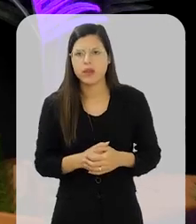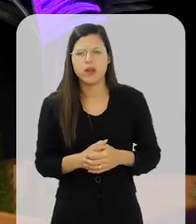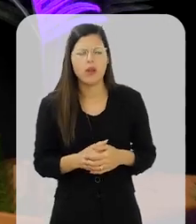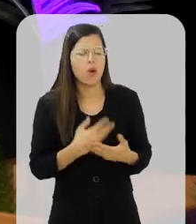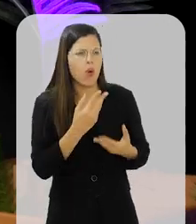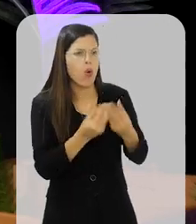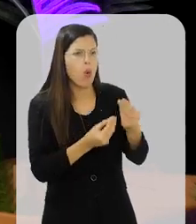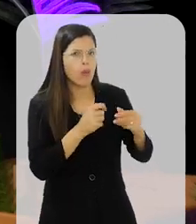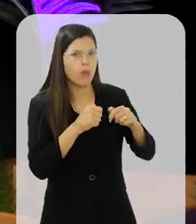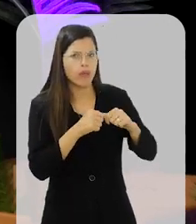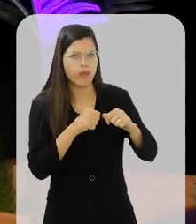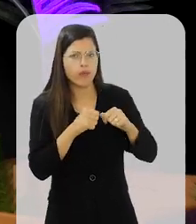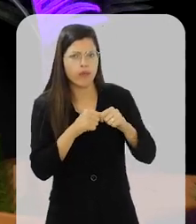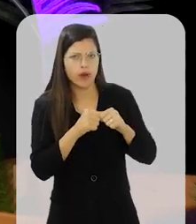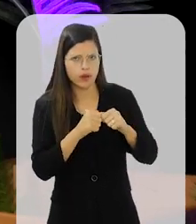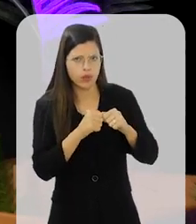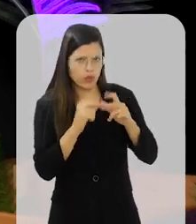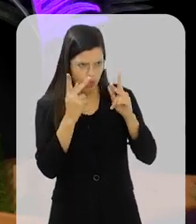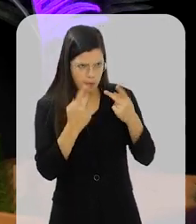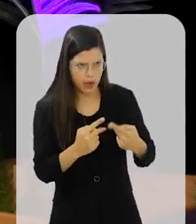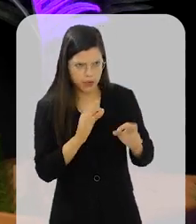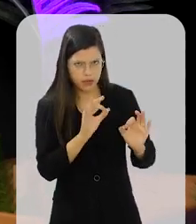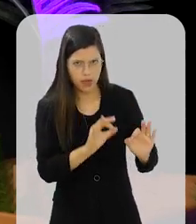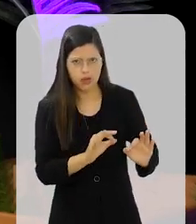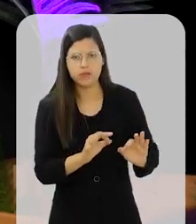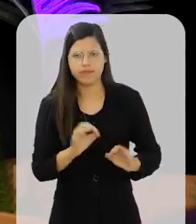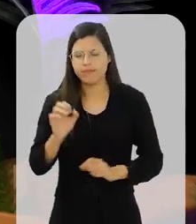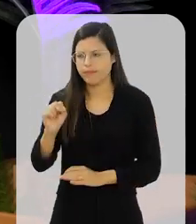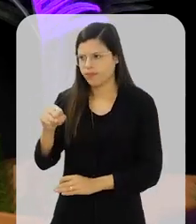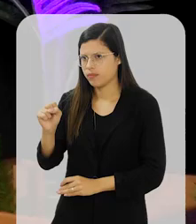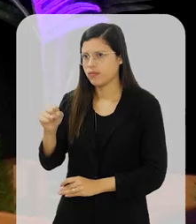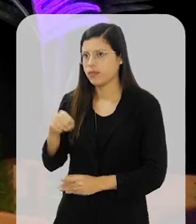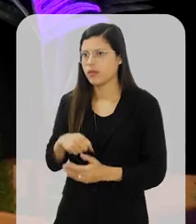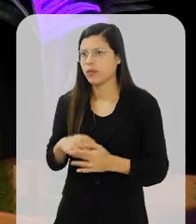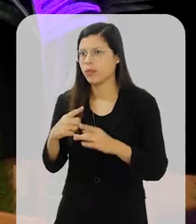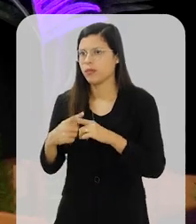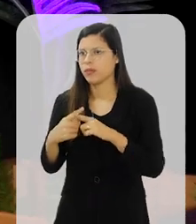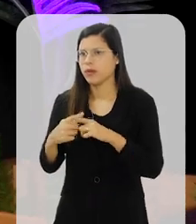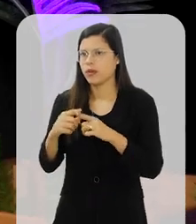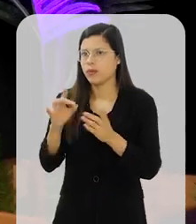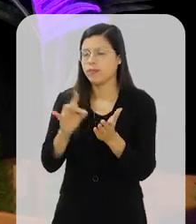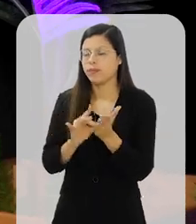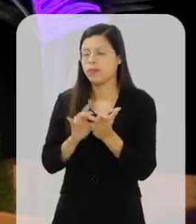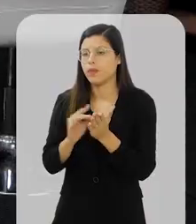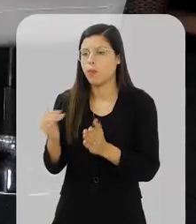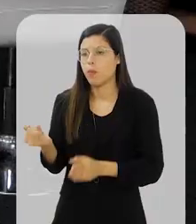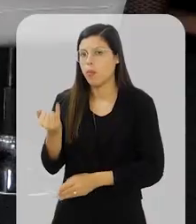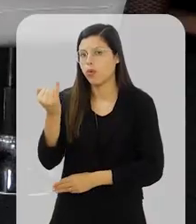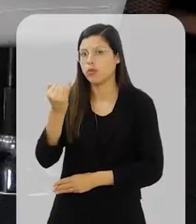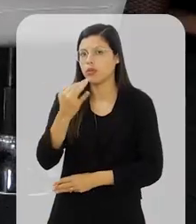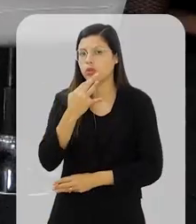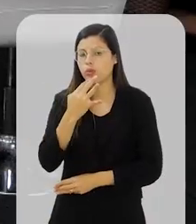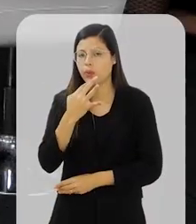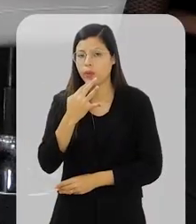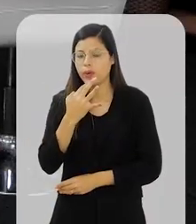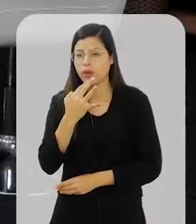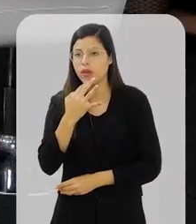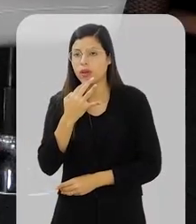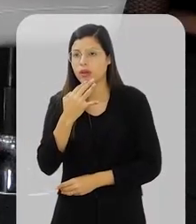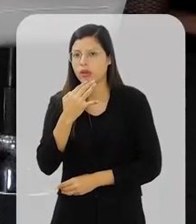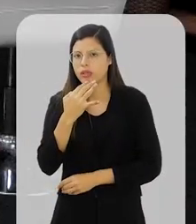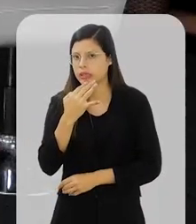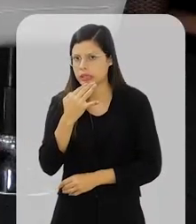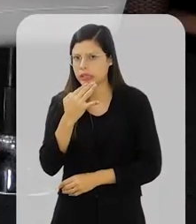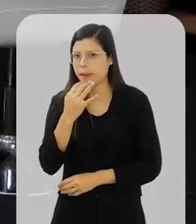E aí como é que eles são feitos? São feitos em seres humanos mesmo, isso, né? Isso. É porque, na verdade, assim, é importante nós